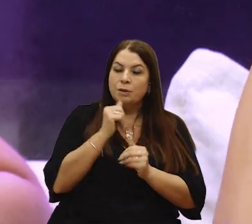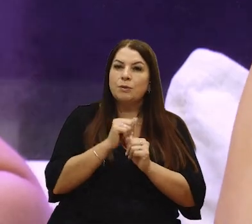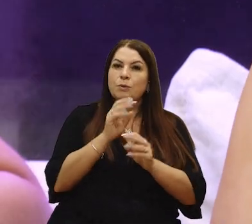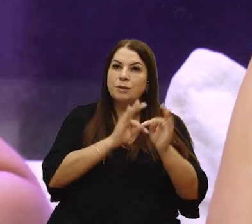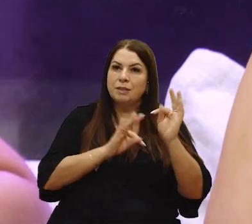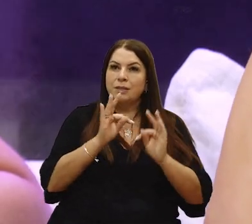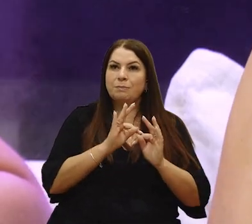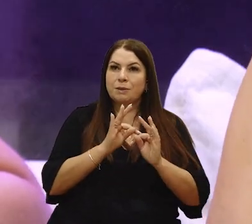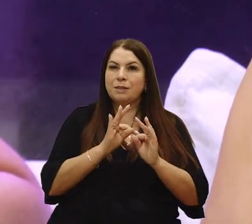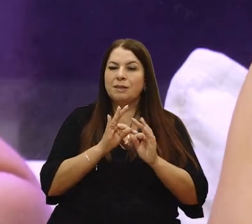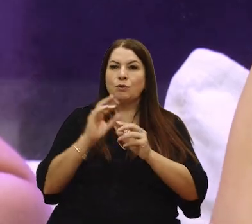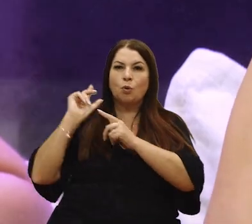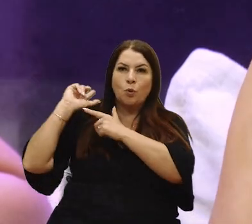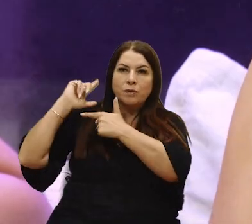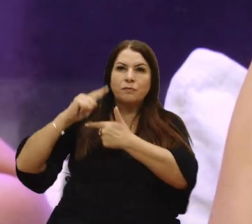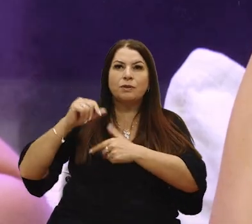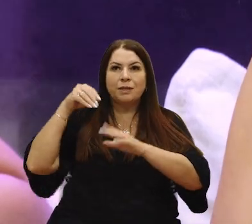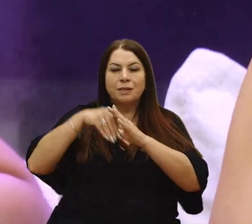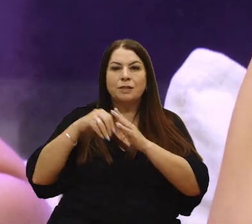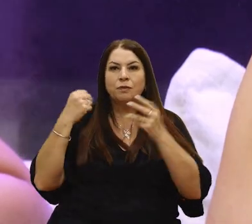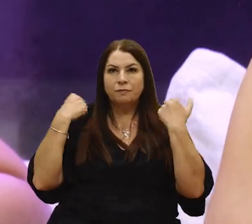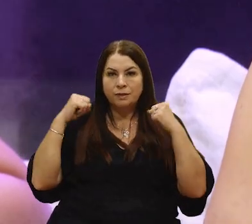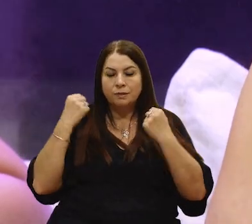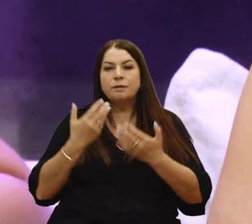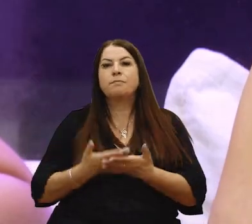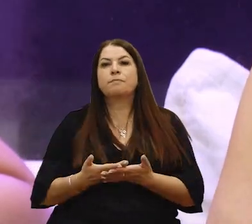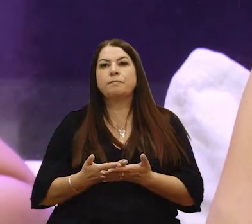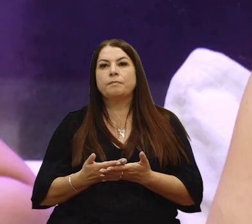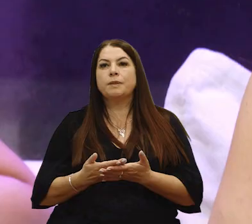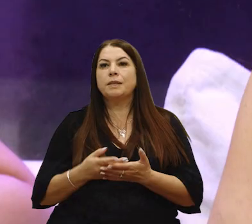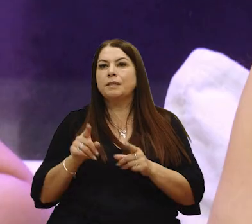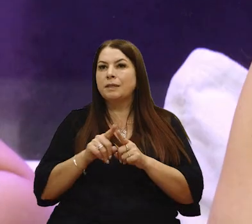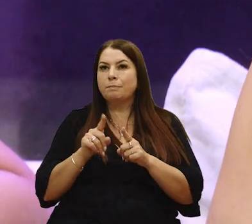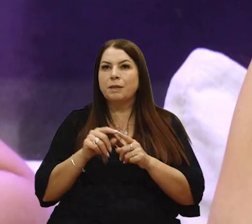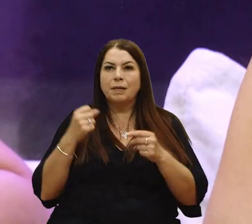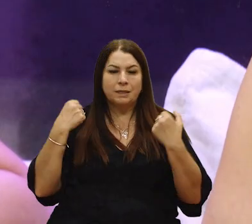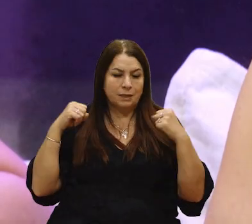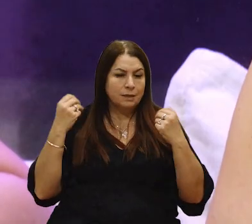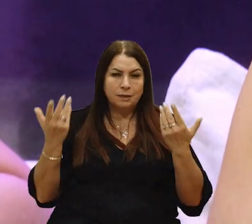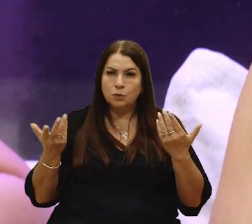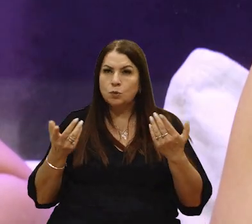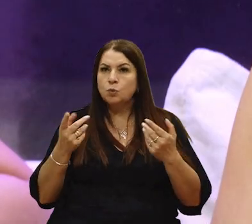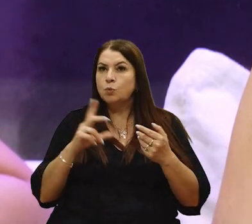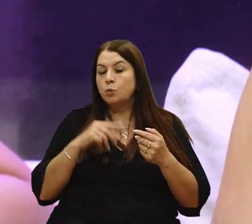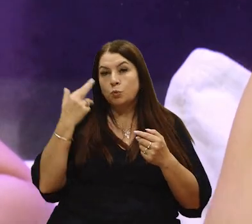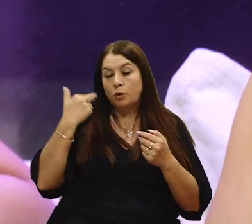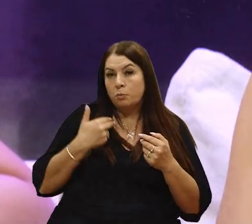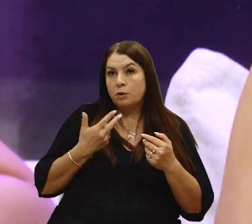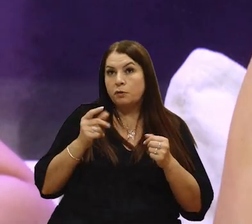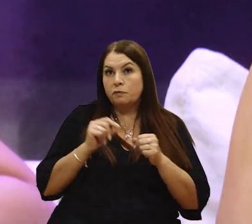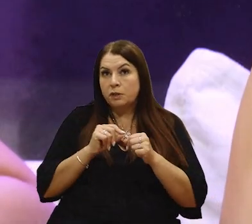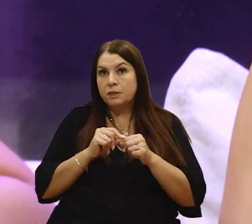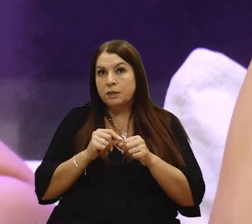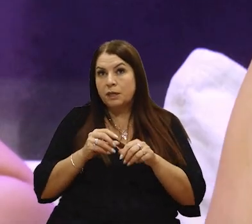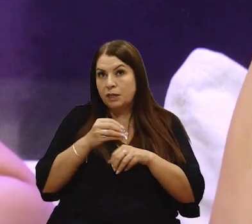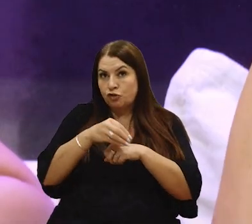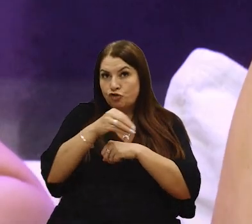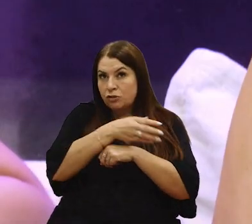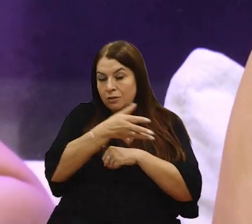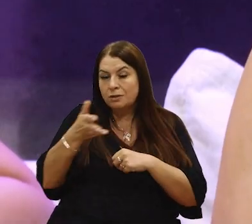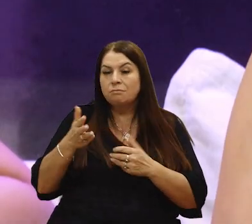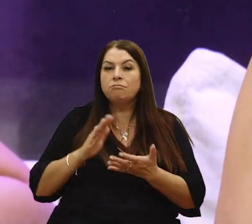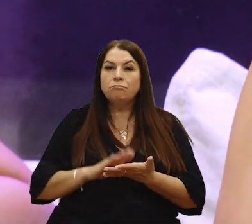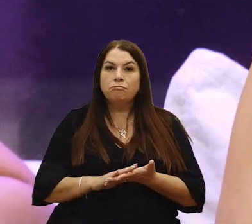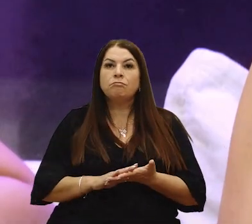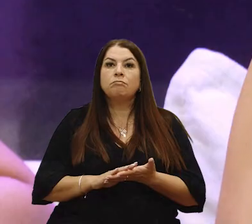piorando a minha situação por fazer os exercícios de forma errada, né, na academia. Então, agora, depois que foi alinhado com